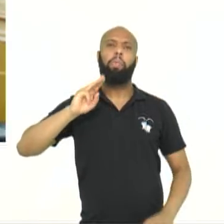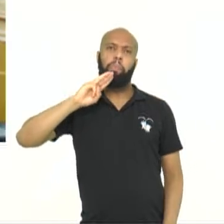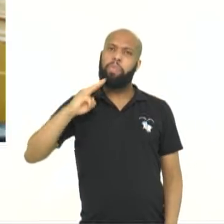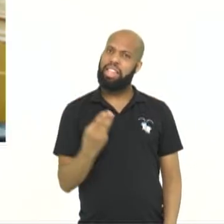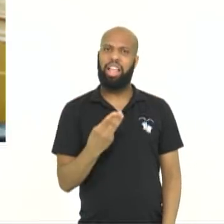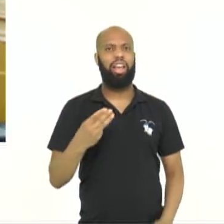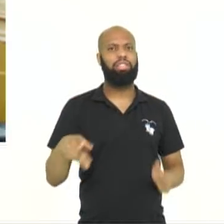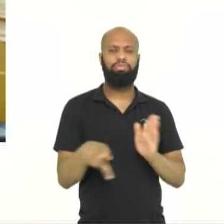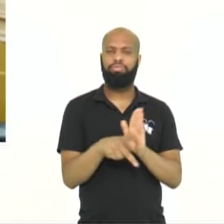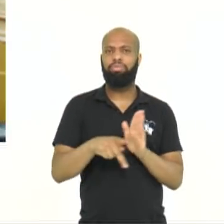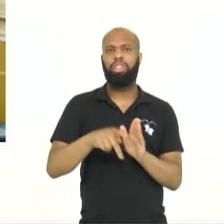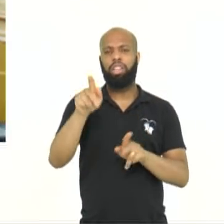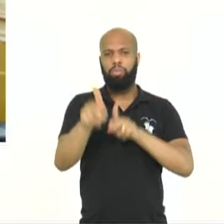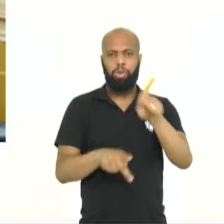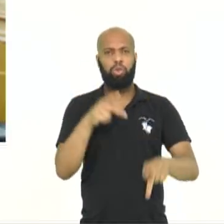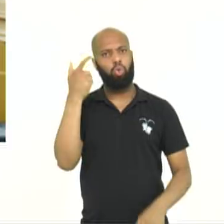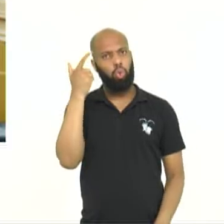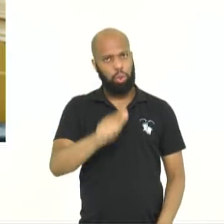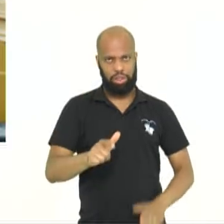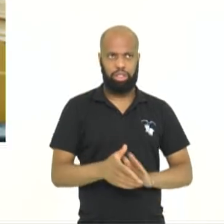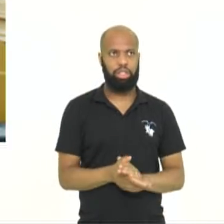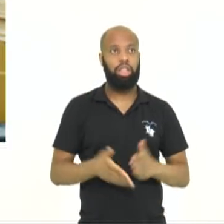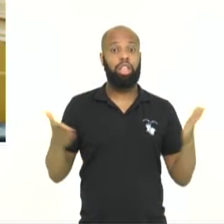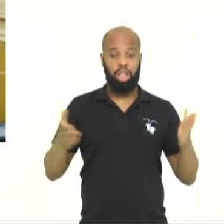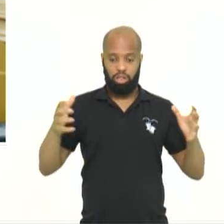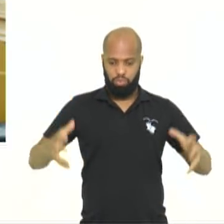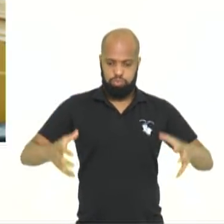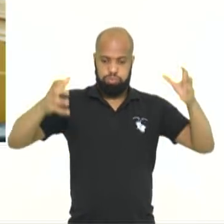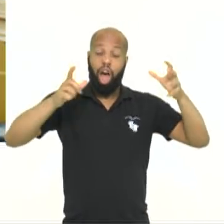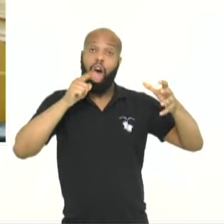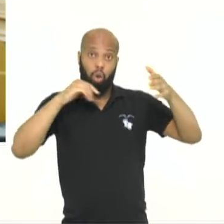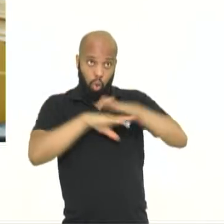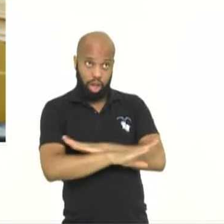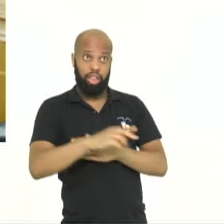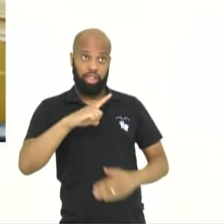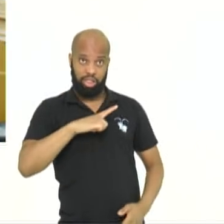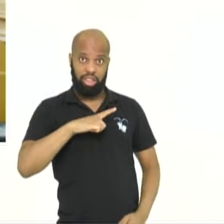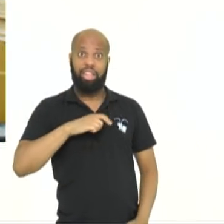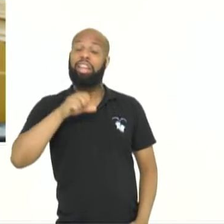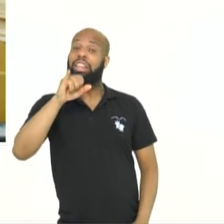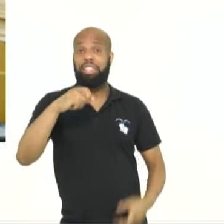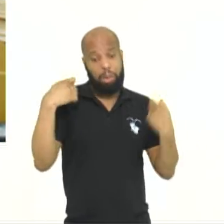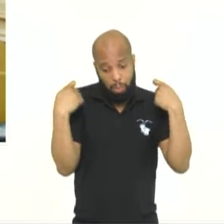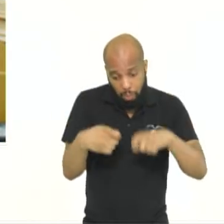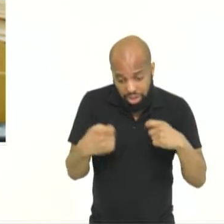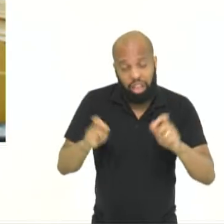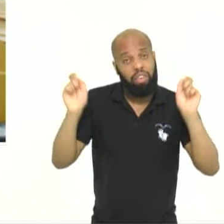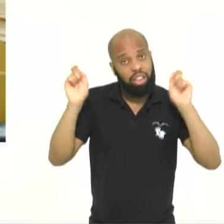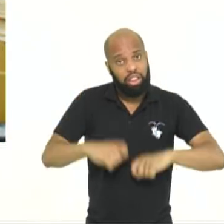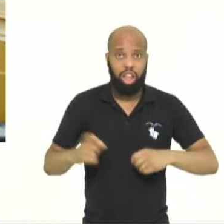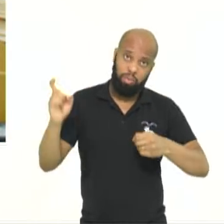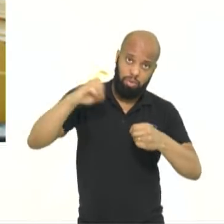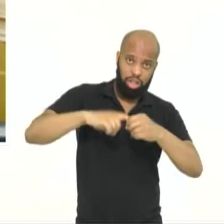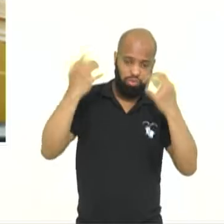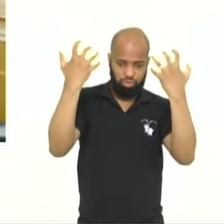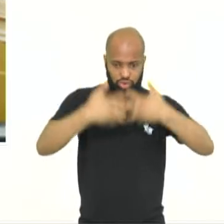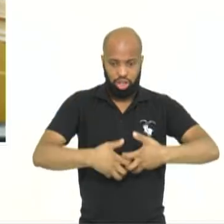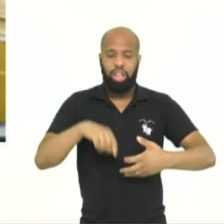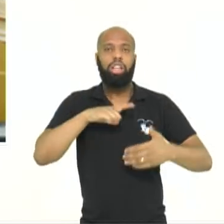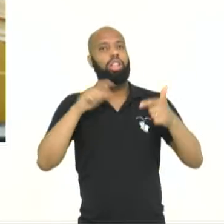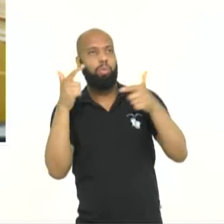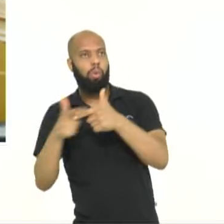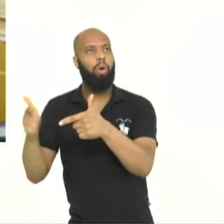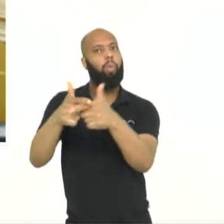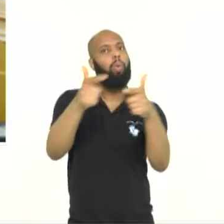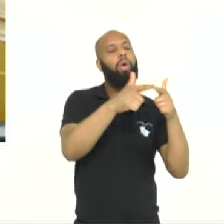de pessoas. O reservatório ainda existe e, se fosse o caso, ele poderia voltar a funcionar. Houve problemas